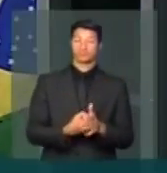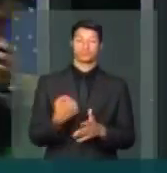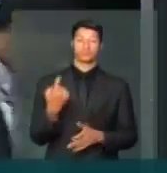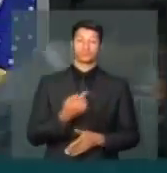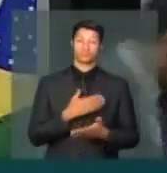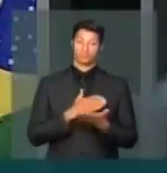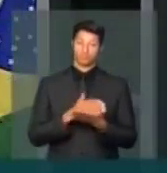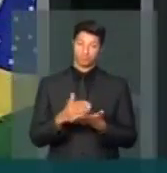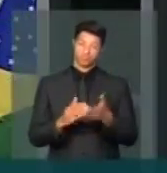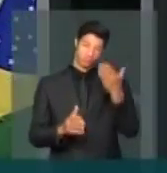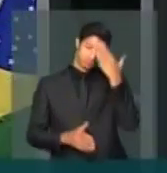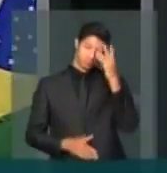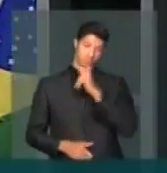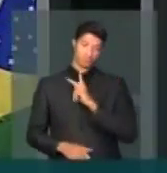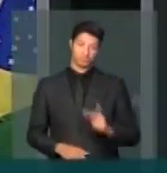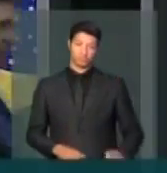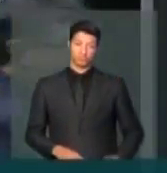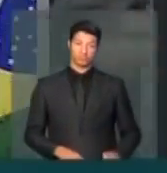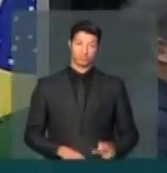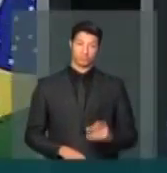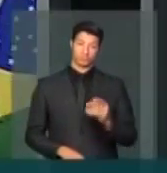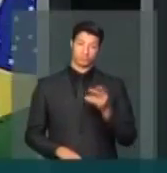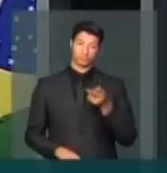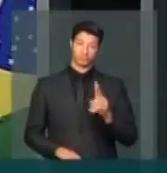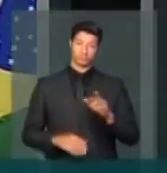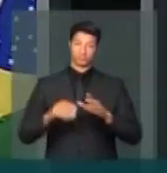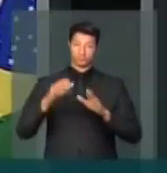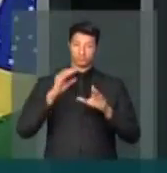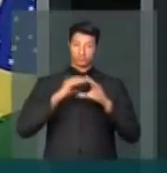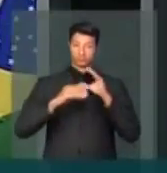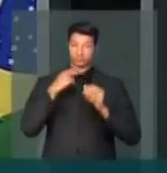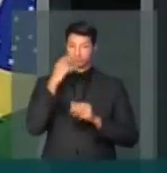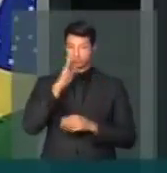essa nossa iniciativa. Muito obrigado, presidente, que conste nos anais da casa e na Voz do Brasil.